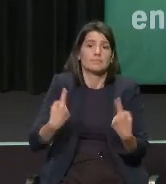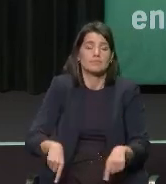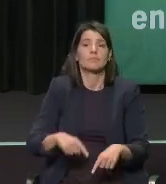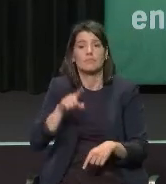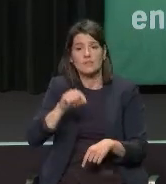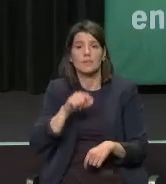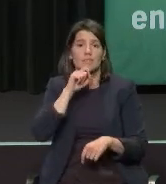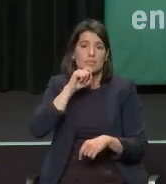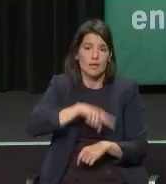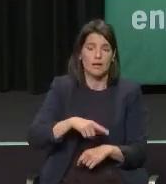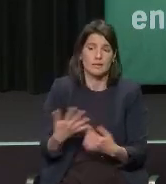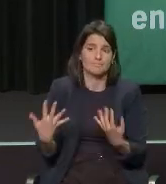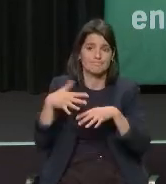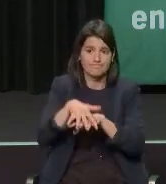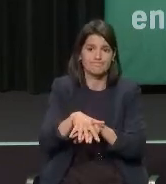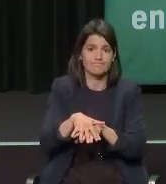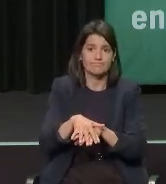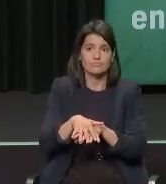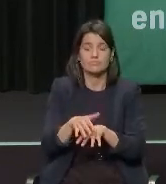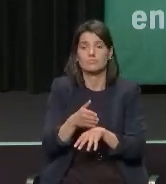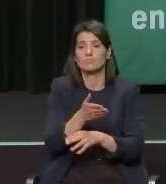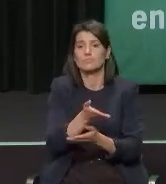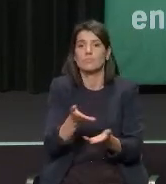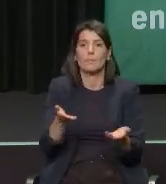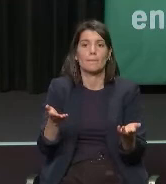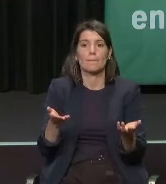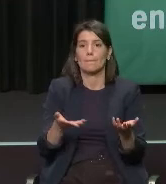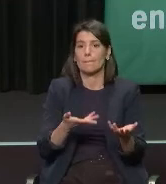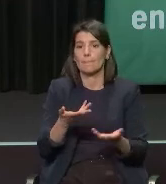esta integração e isto